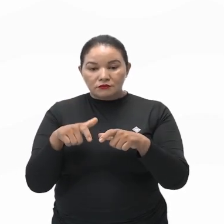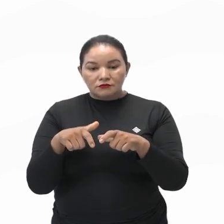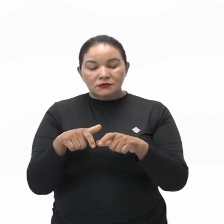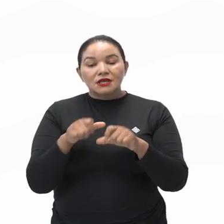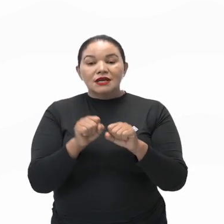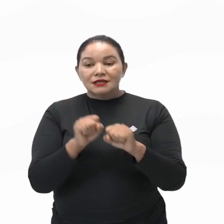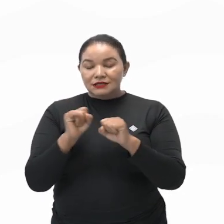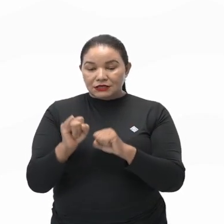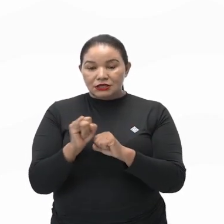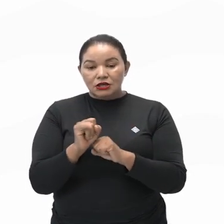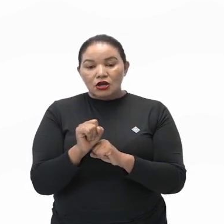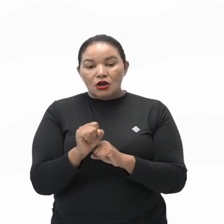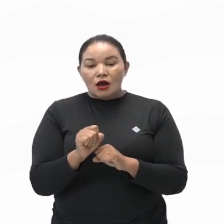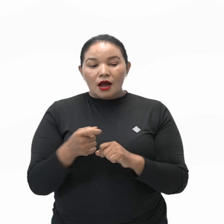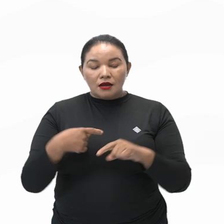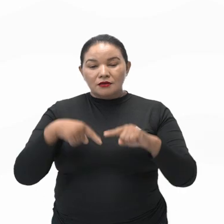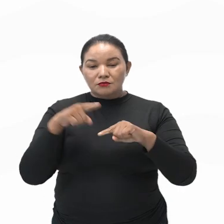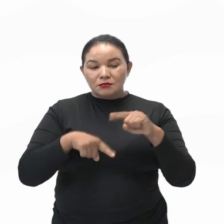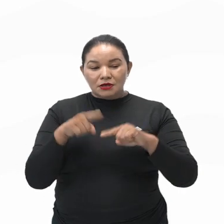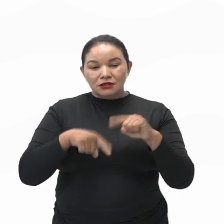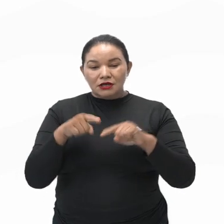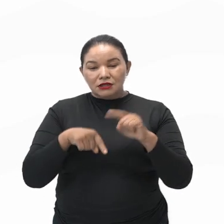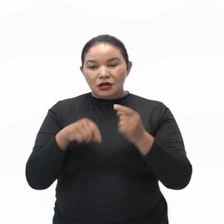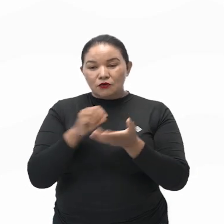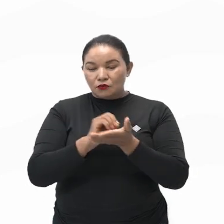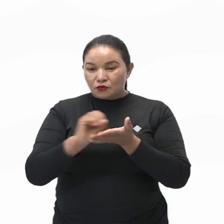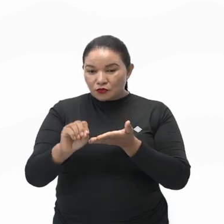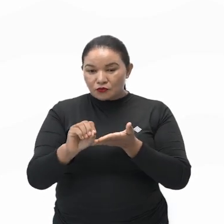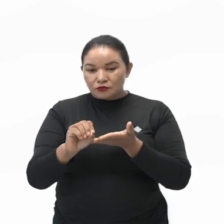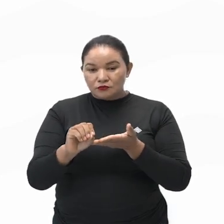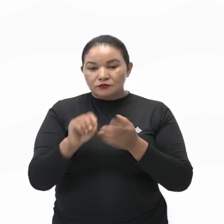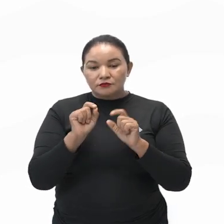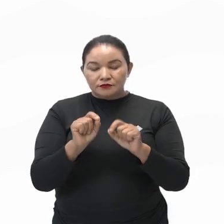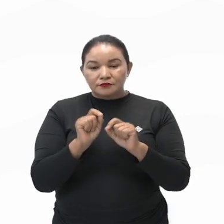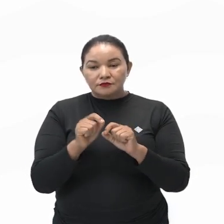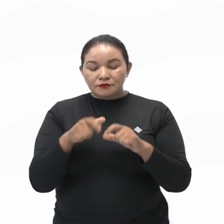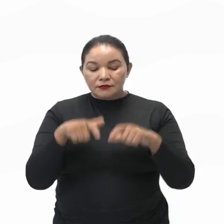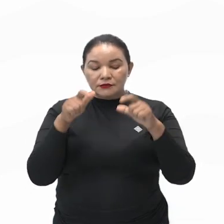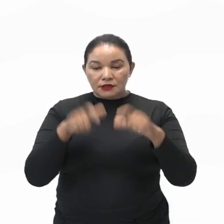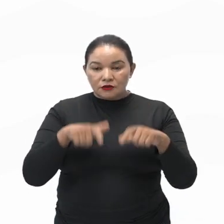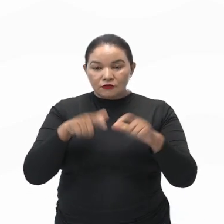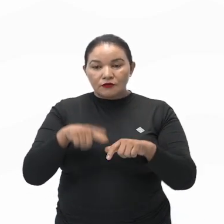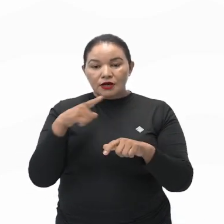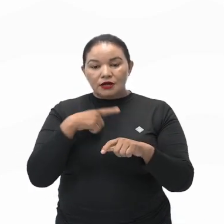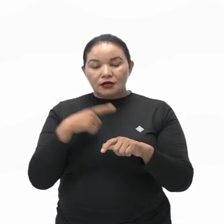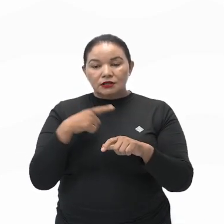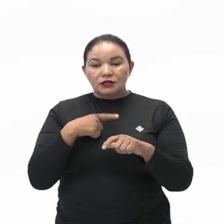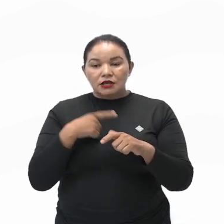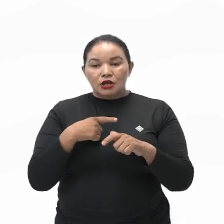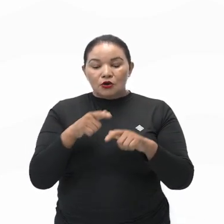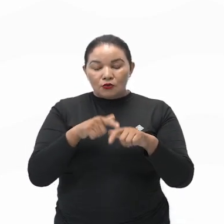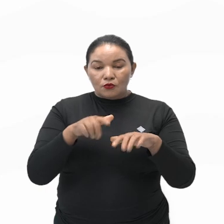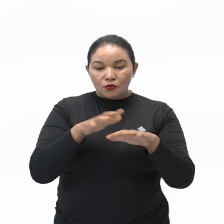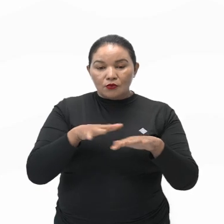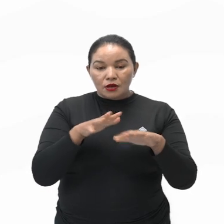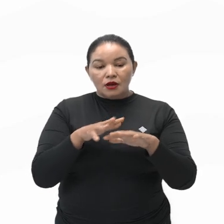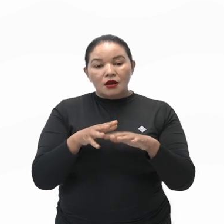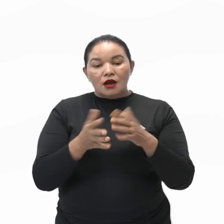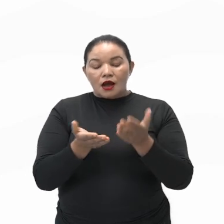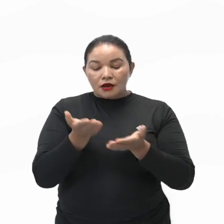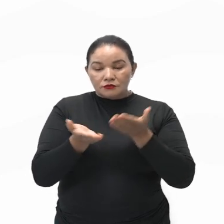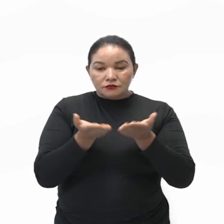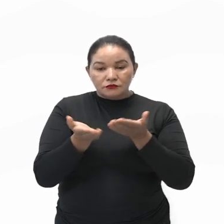orgânica. É melhor você levar para um lugar onde tem uma compostagem, né, um tratamento